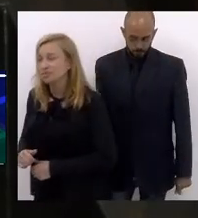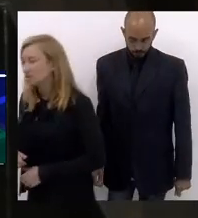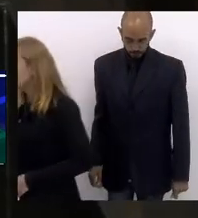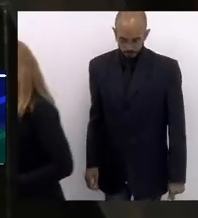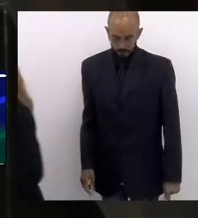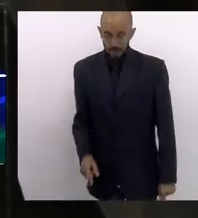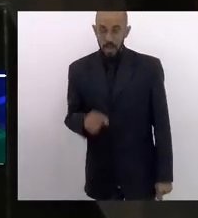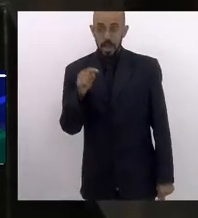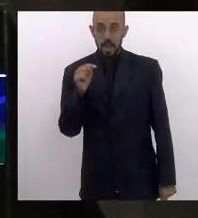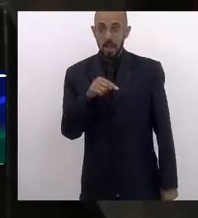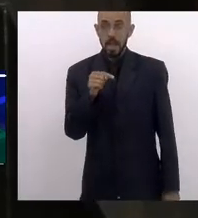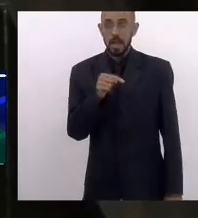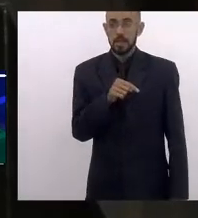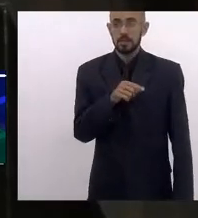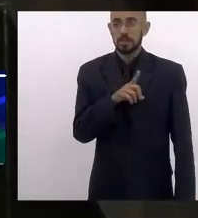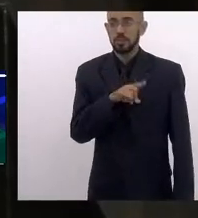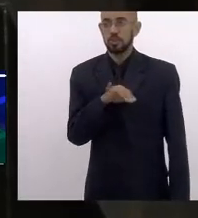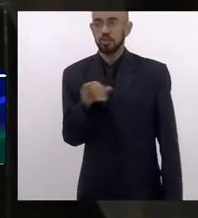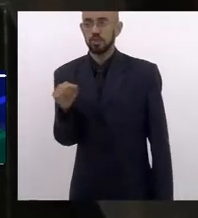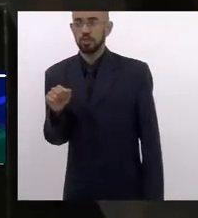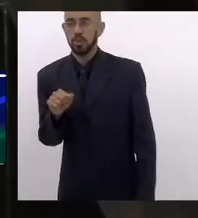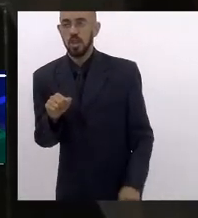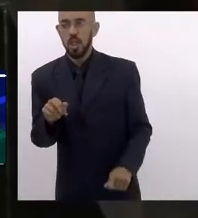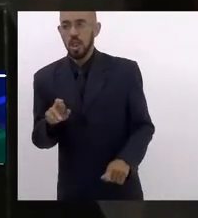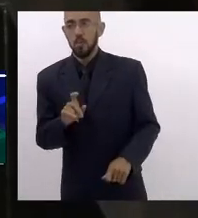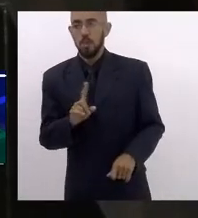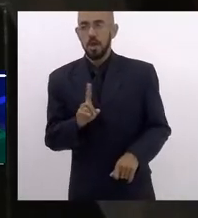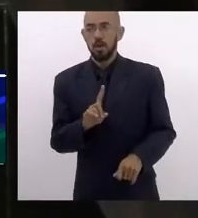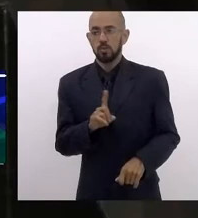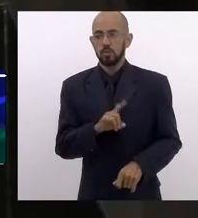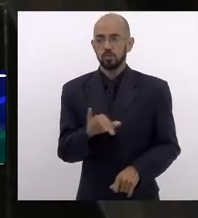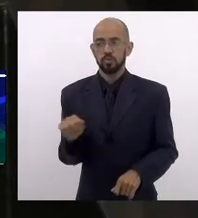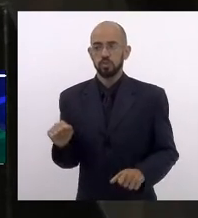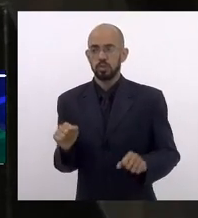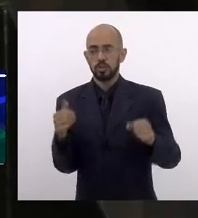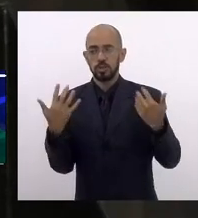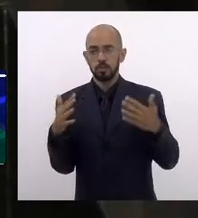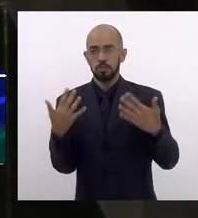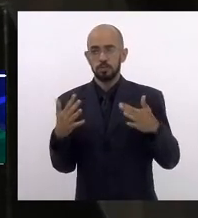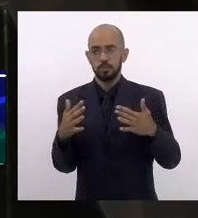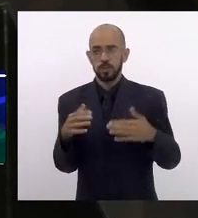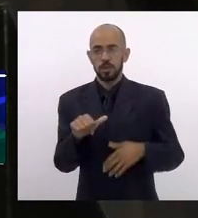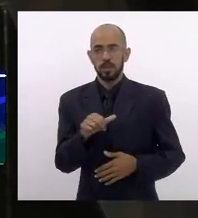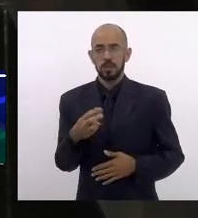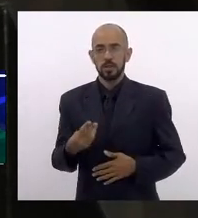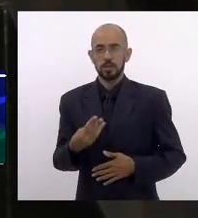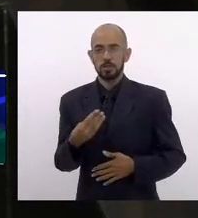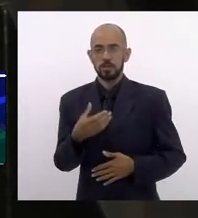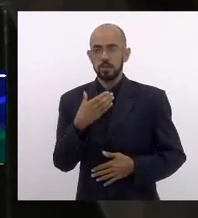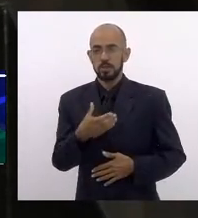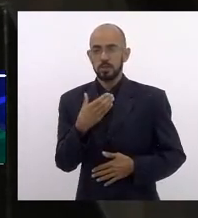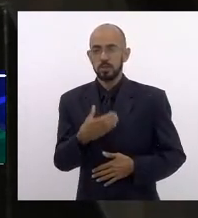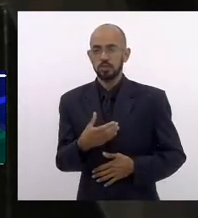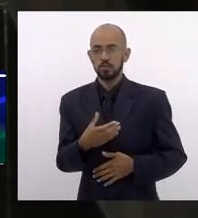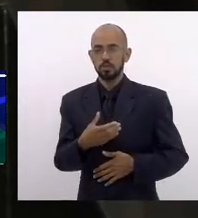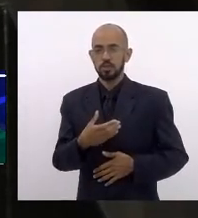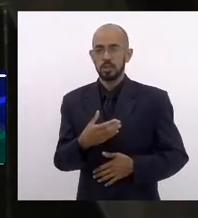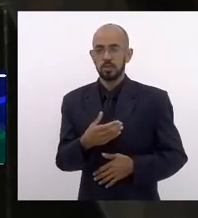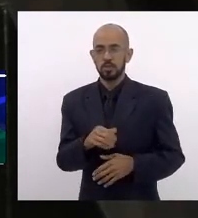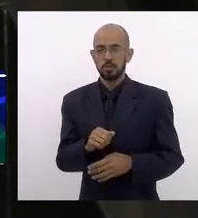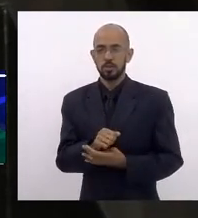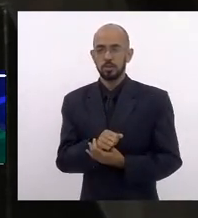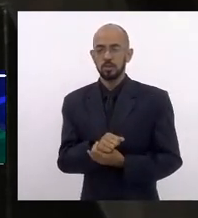data a ser celebrada, porque 13 de dezembro remete,